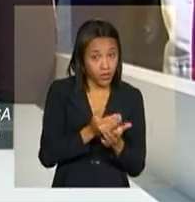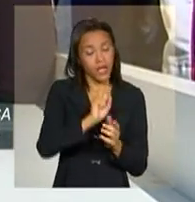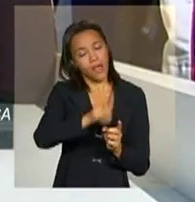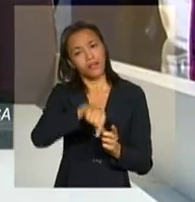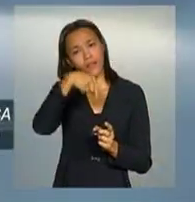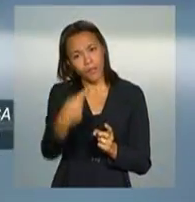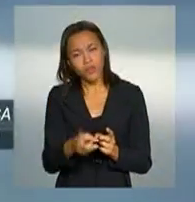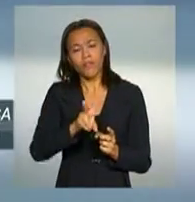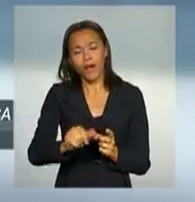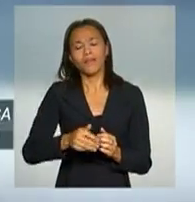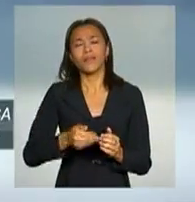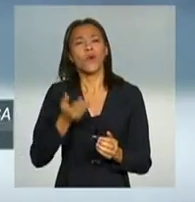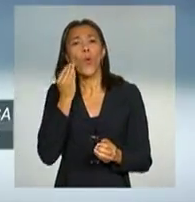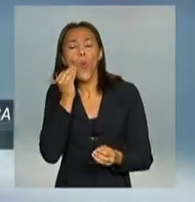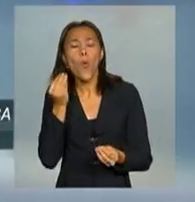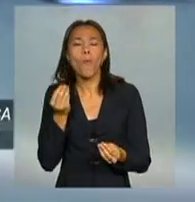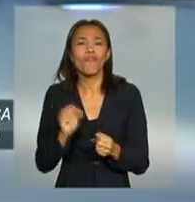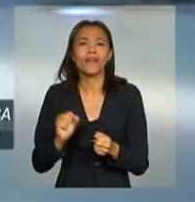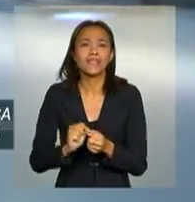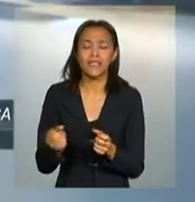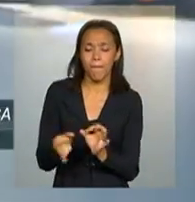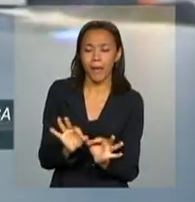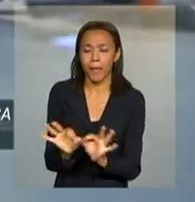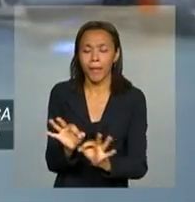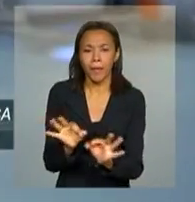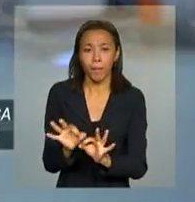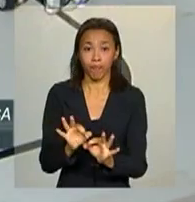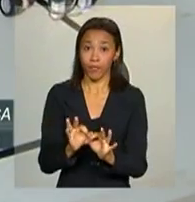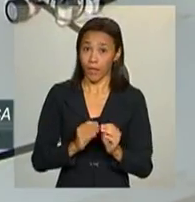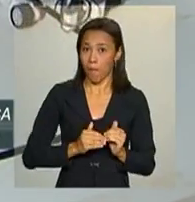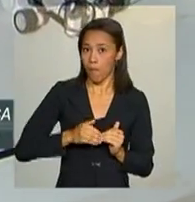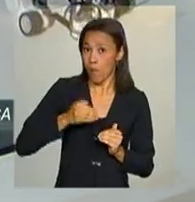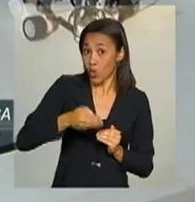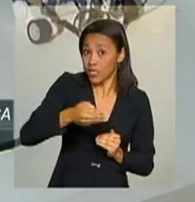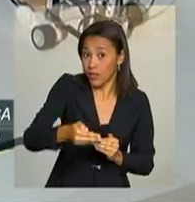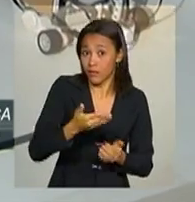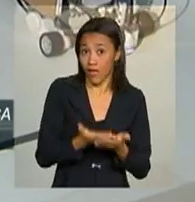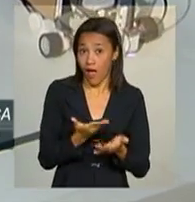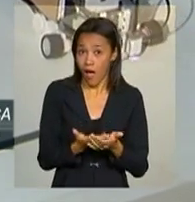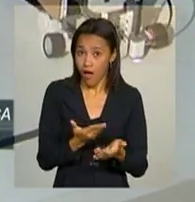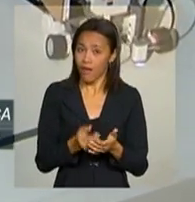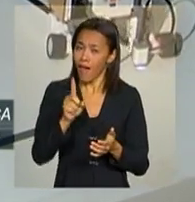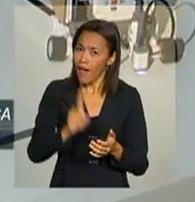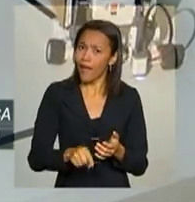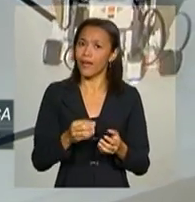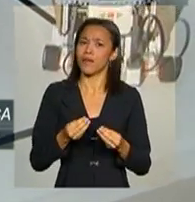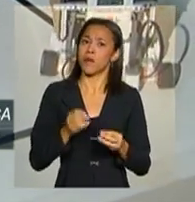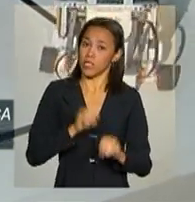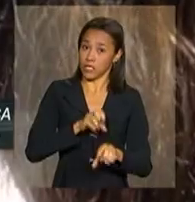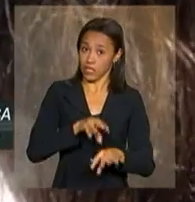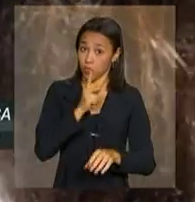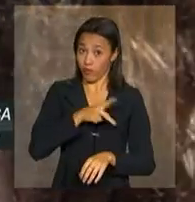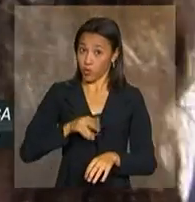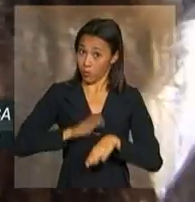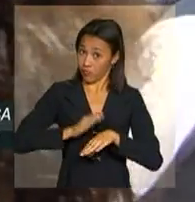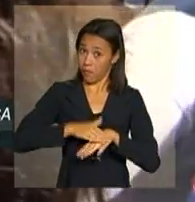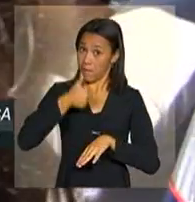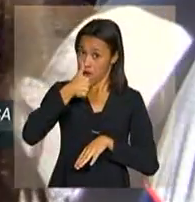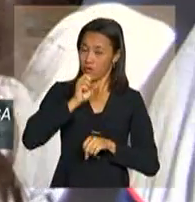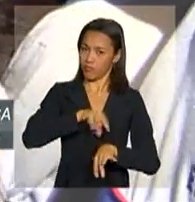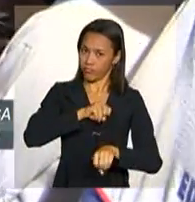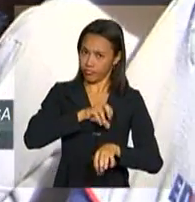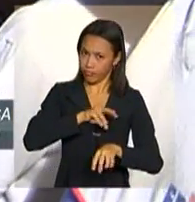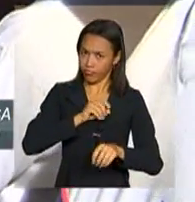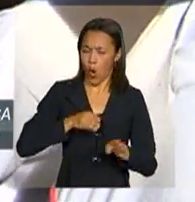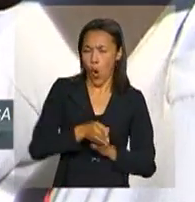eles vão desenvolvendo como eles vão montar isso. Então todo o processo da aula, a base é dada pelo professor, né, a estrutura